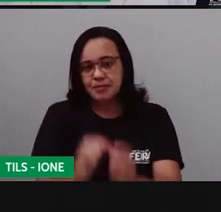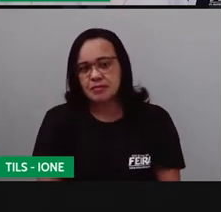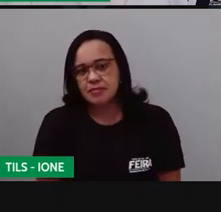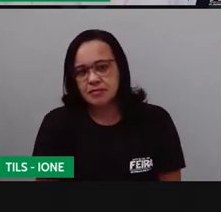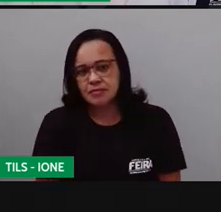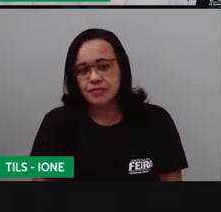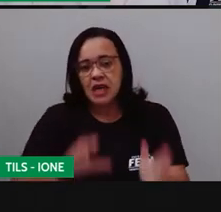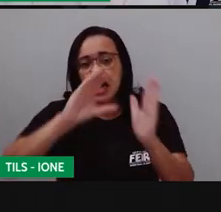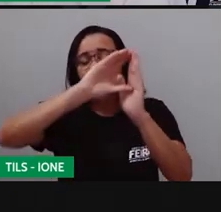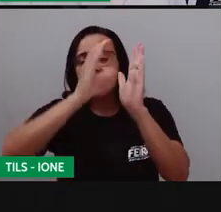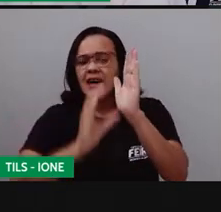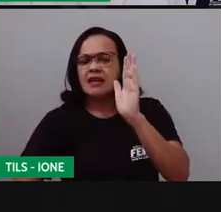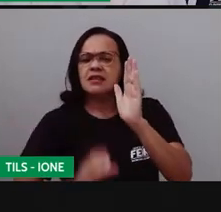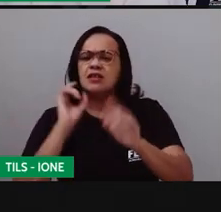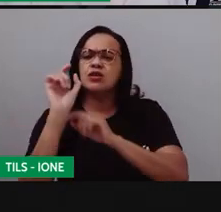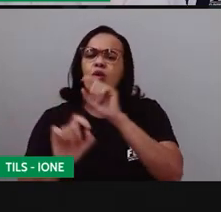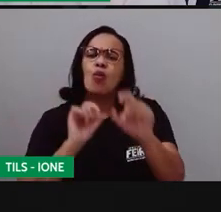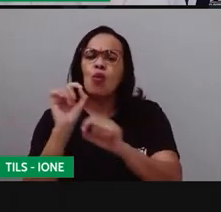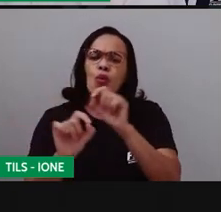As